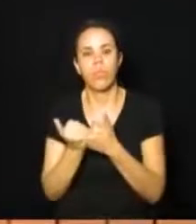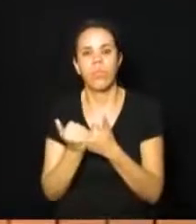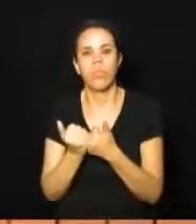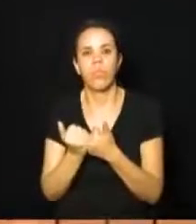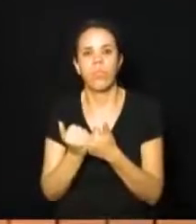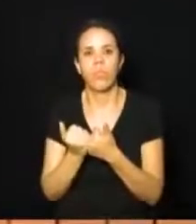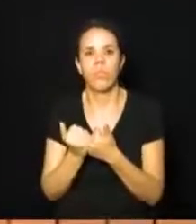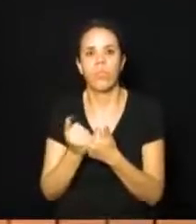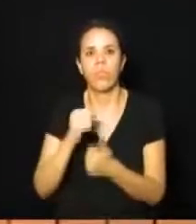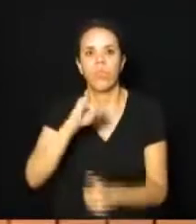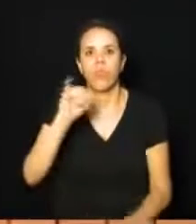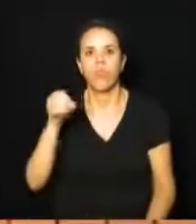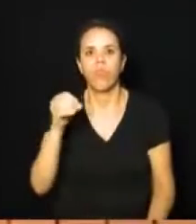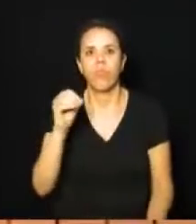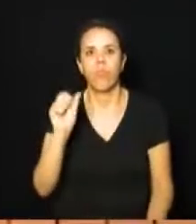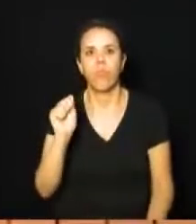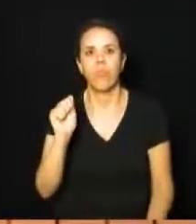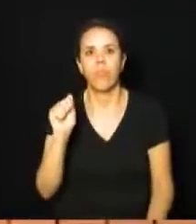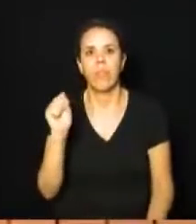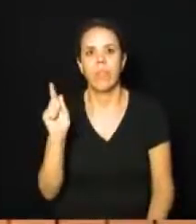Egídio,